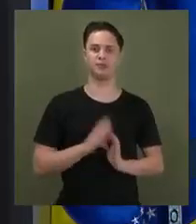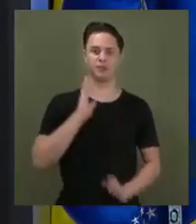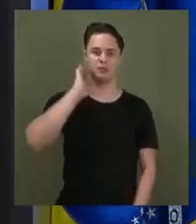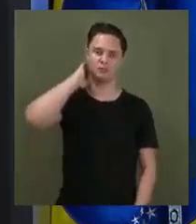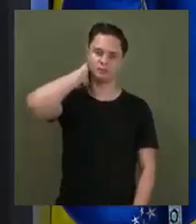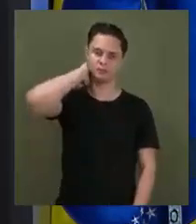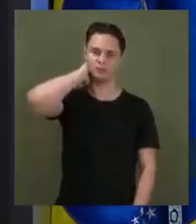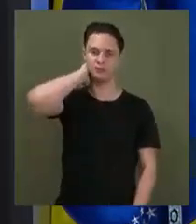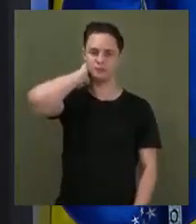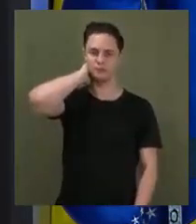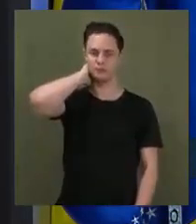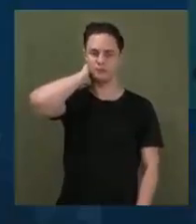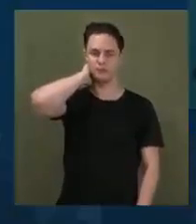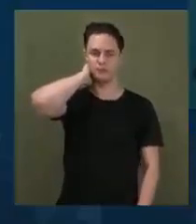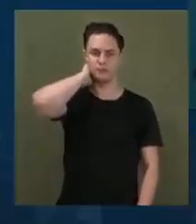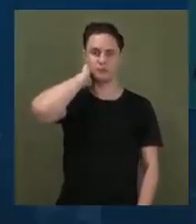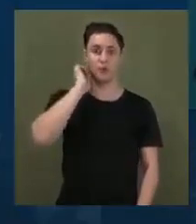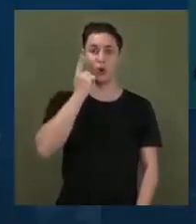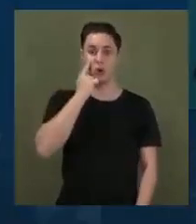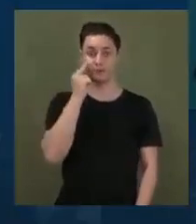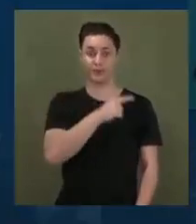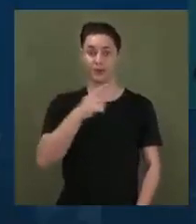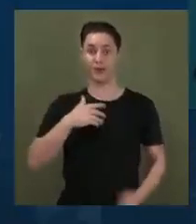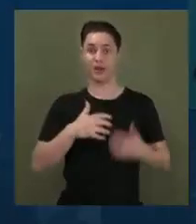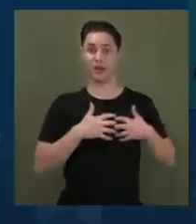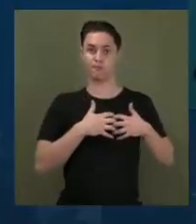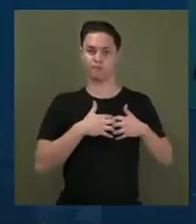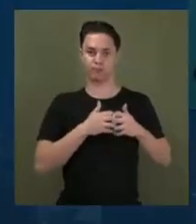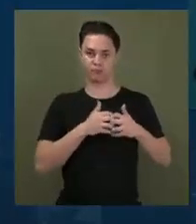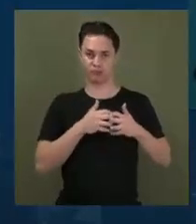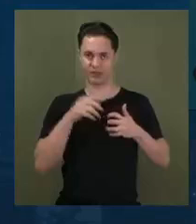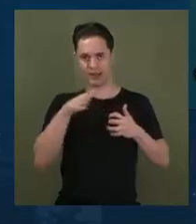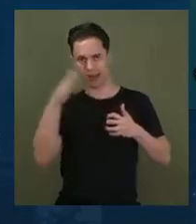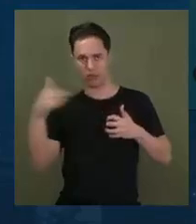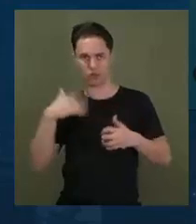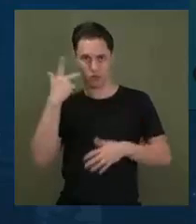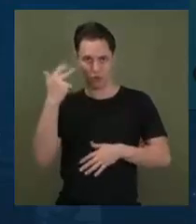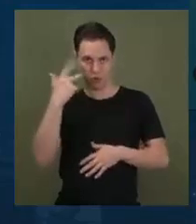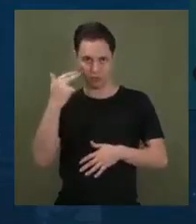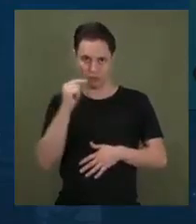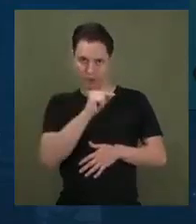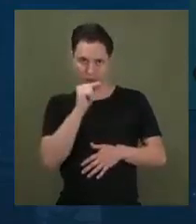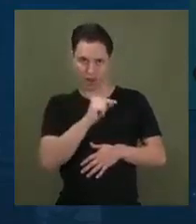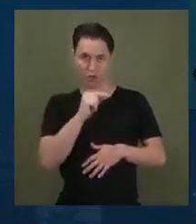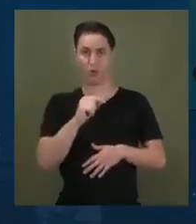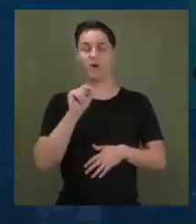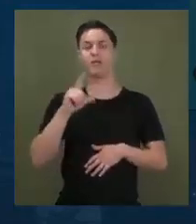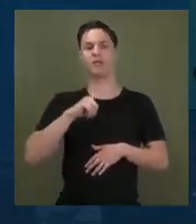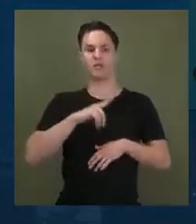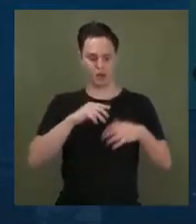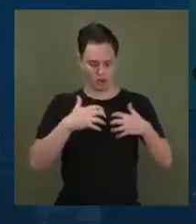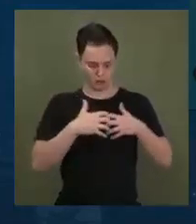Aqui é o músculo da esquerda, é um músculo cardíaco normal, desarranjo devido a essa inflamação, gerando focos